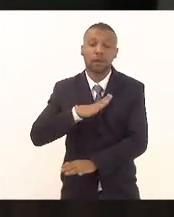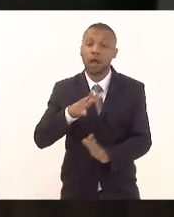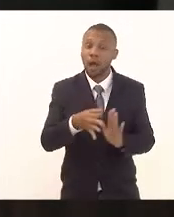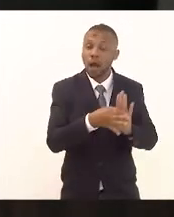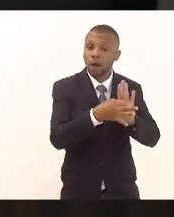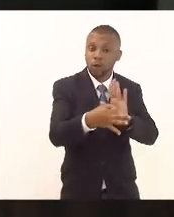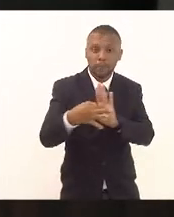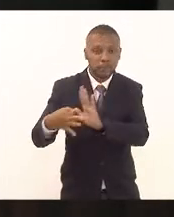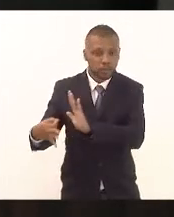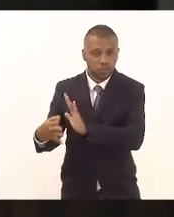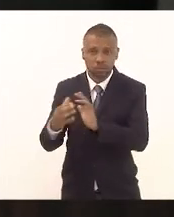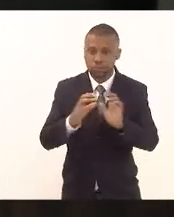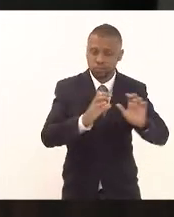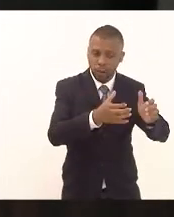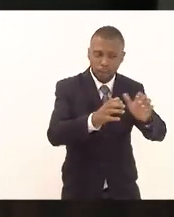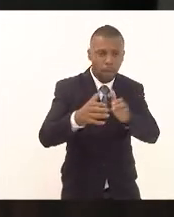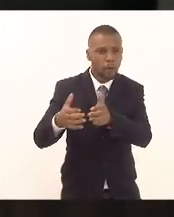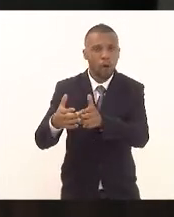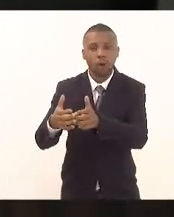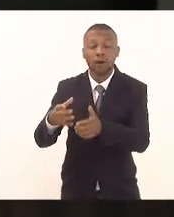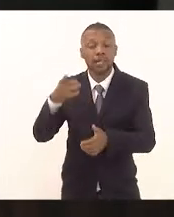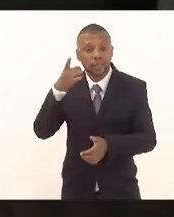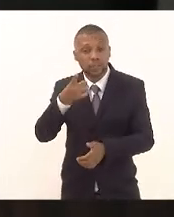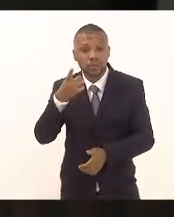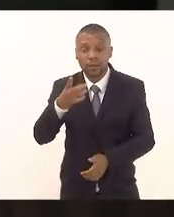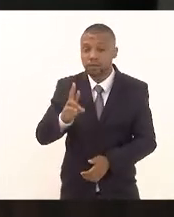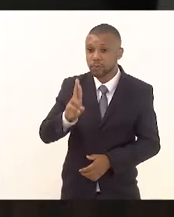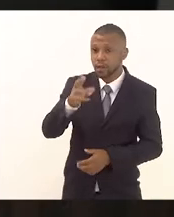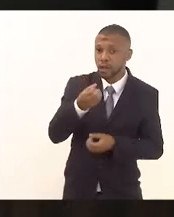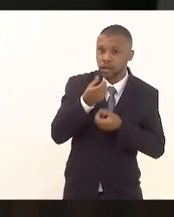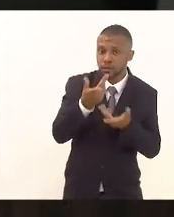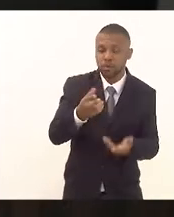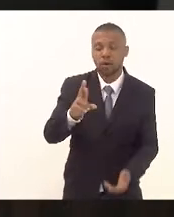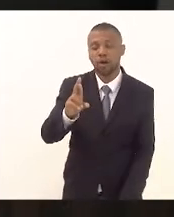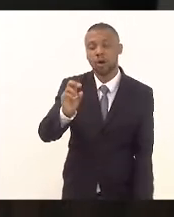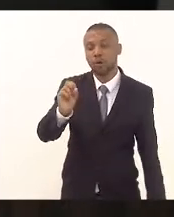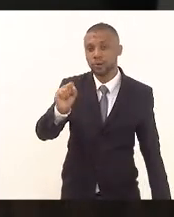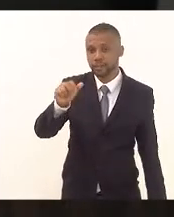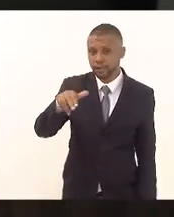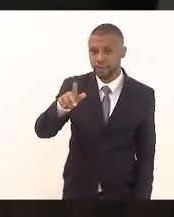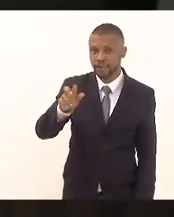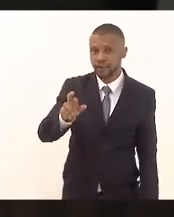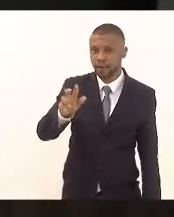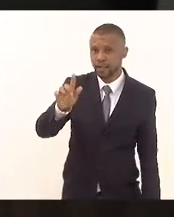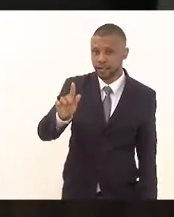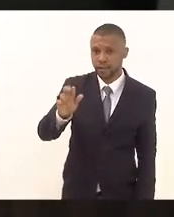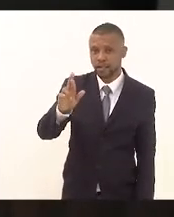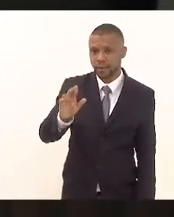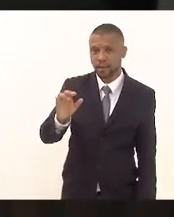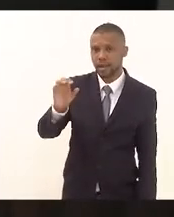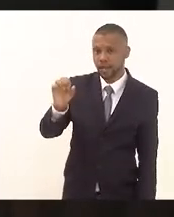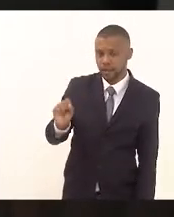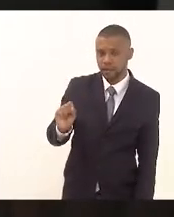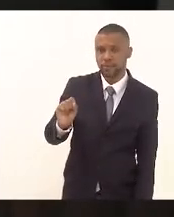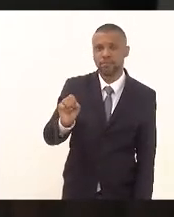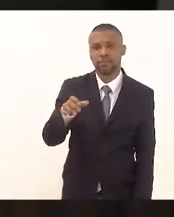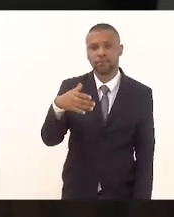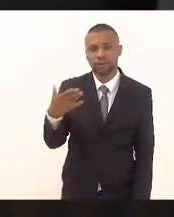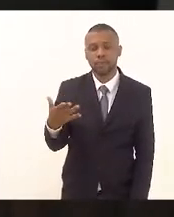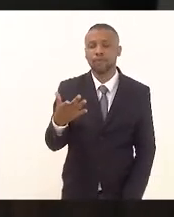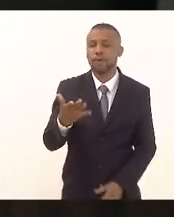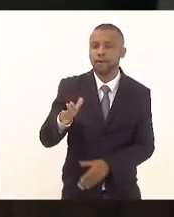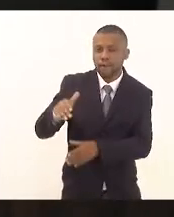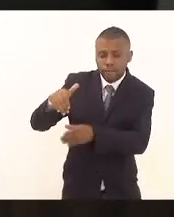favorável à relatora, deputado Rosenberg Reis. Em discussão, havendo que queira discutir, encerrada a discussão, em votação, se